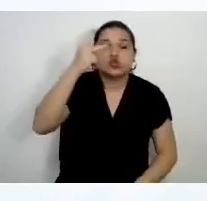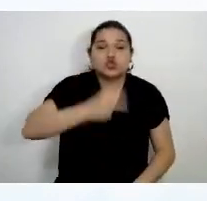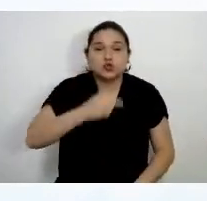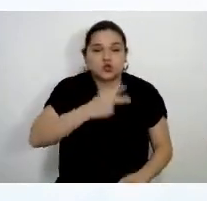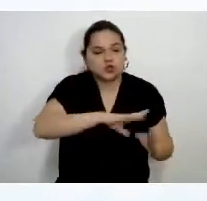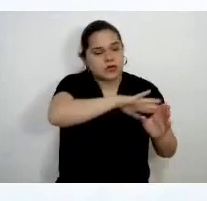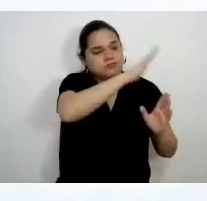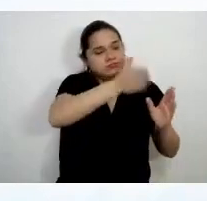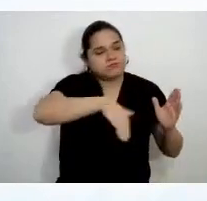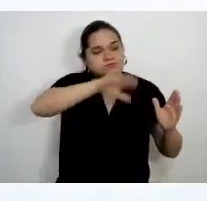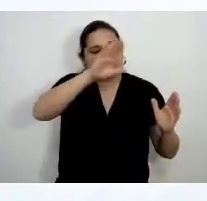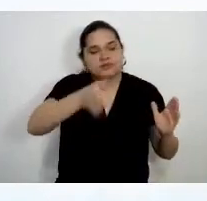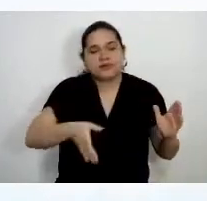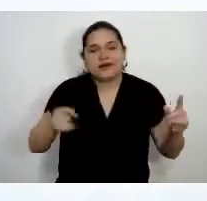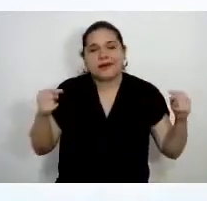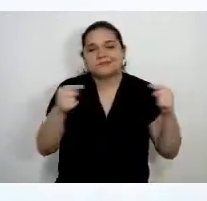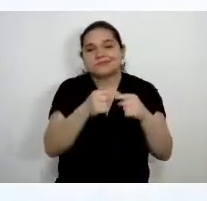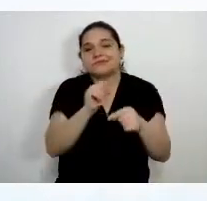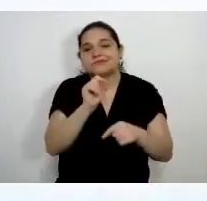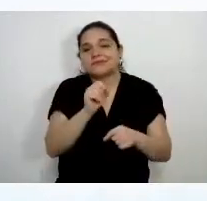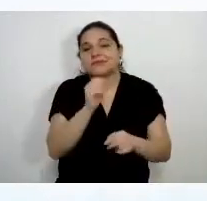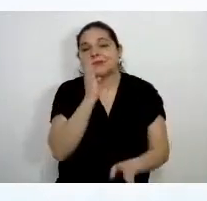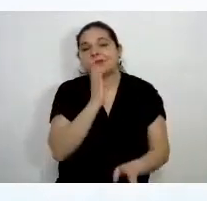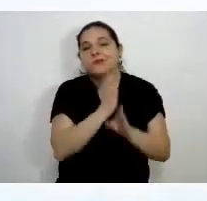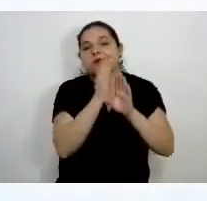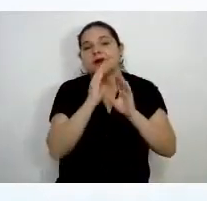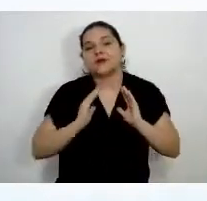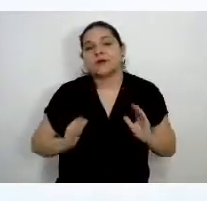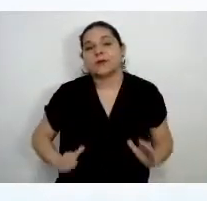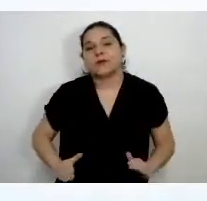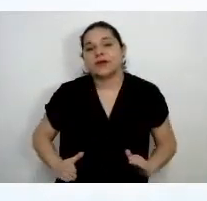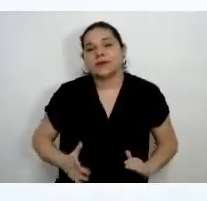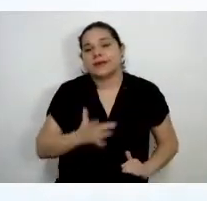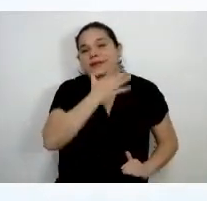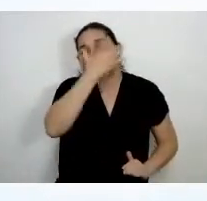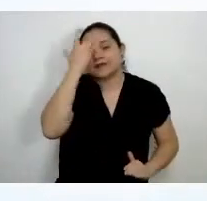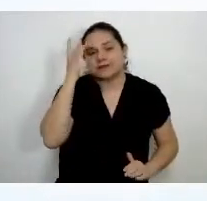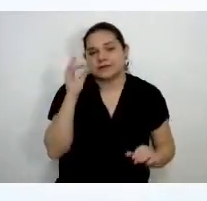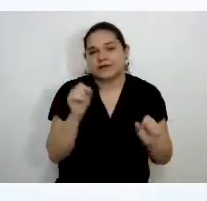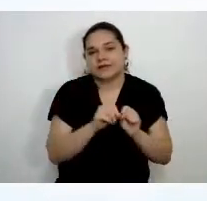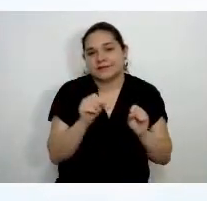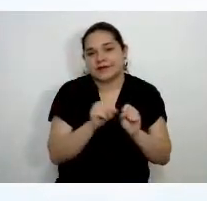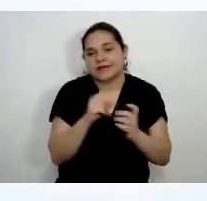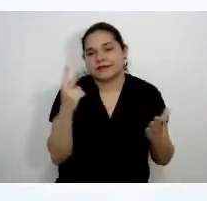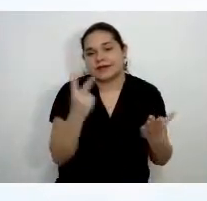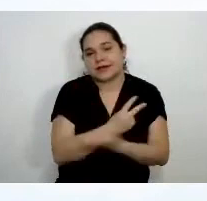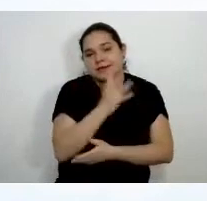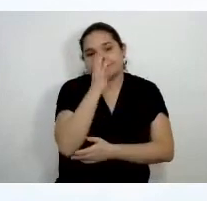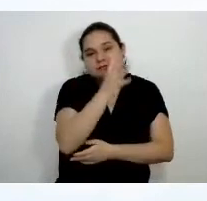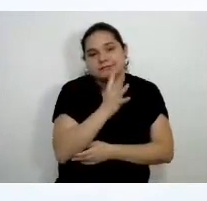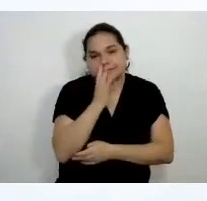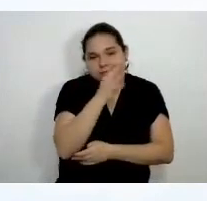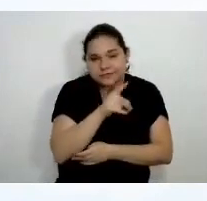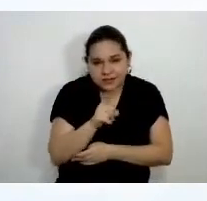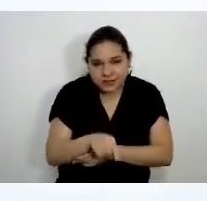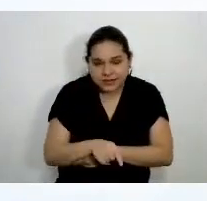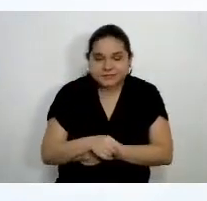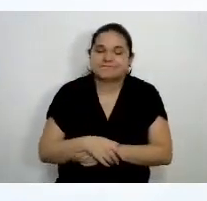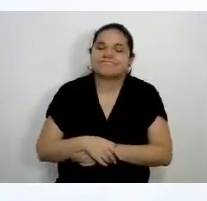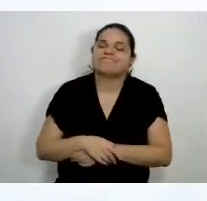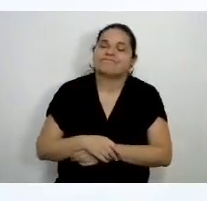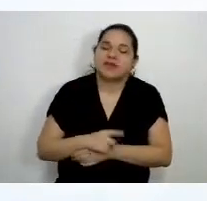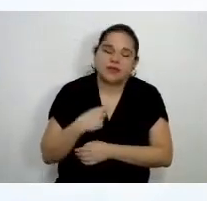a ver com o comportamento das com pessoas. certeza, com E a certeza. gente observa, porque a gente acompanha pela